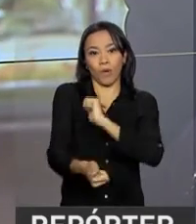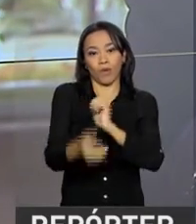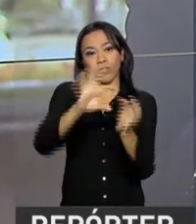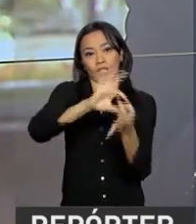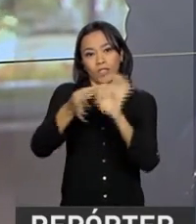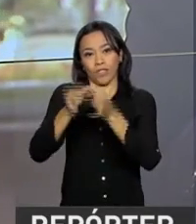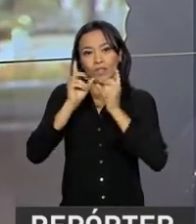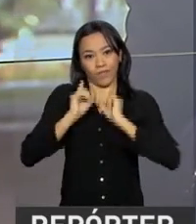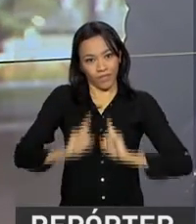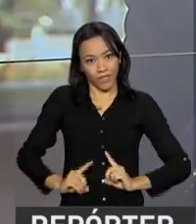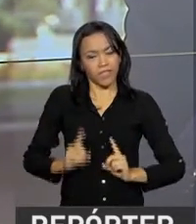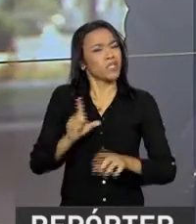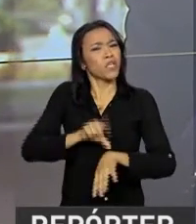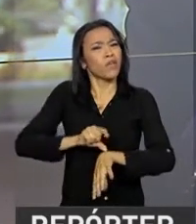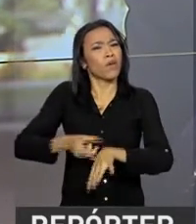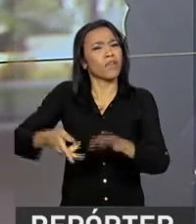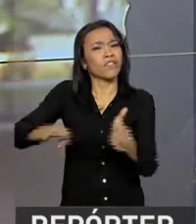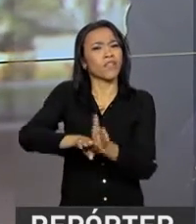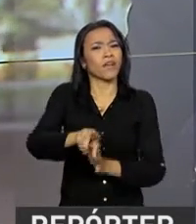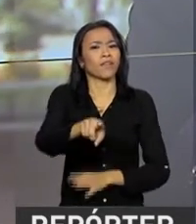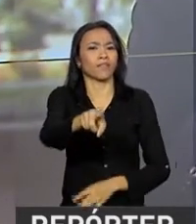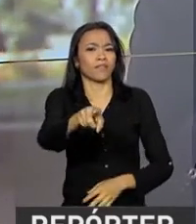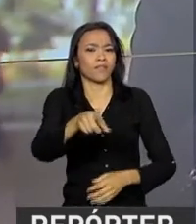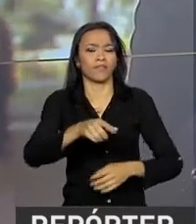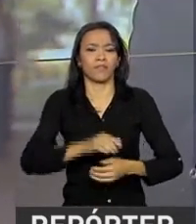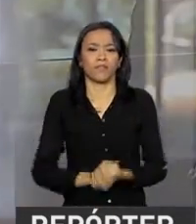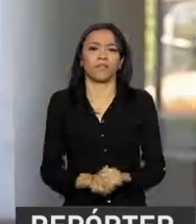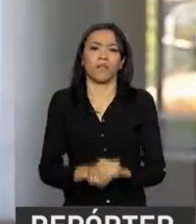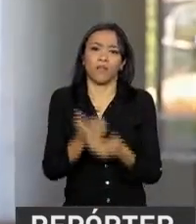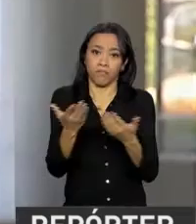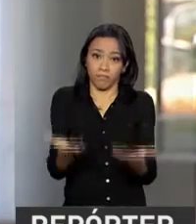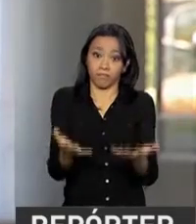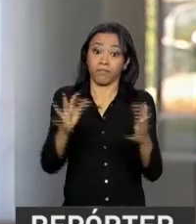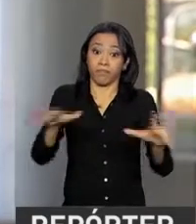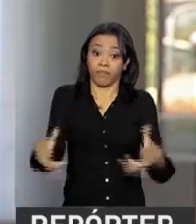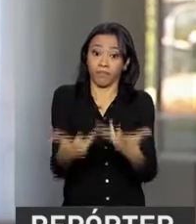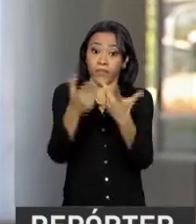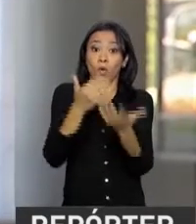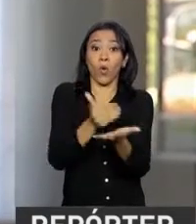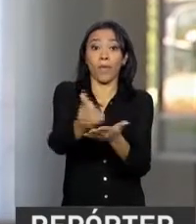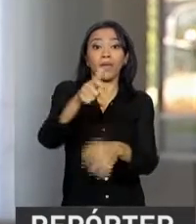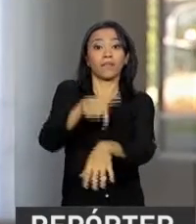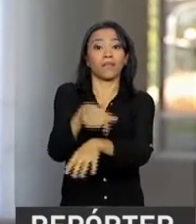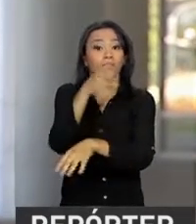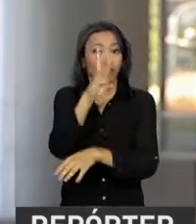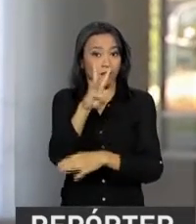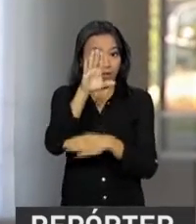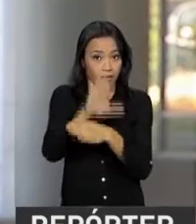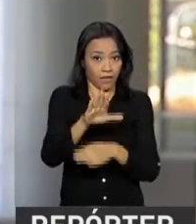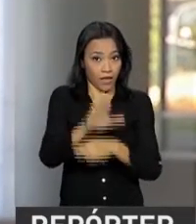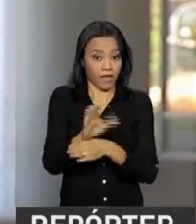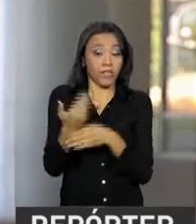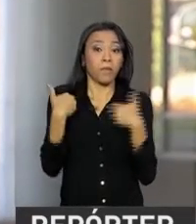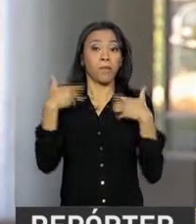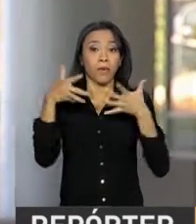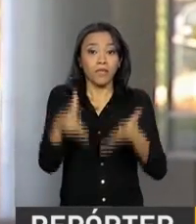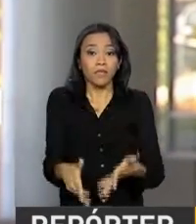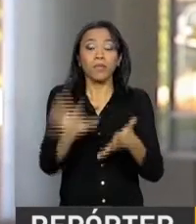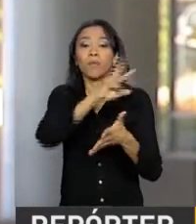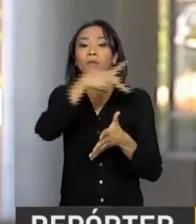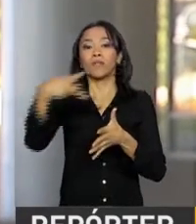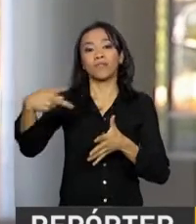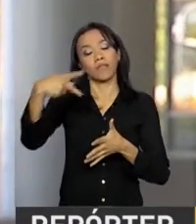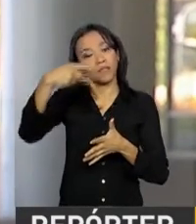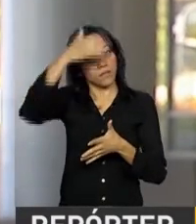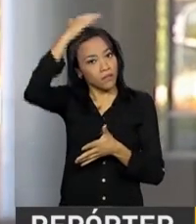que essa tocha vai chegar aí no Palácio Planalto? Olha, Renata, essa cerimônia acontece a partir das 15h. Participam dela o presidente em